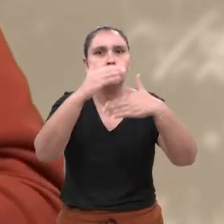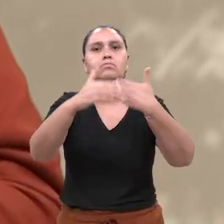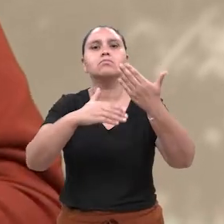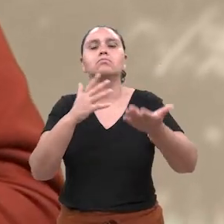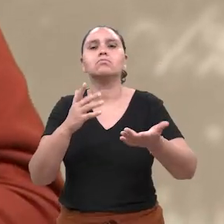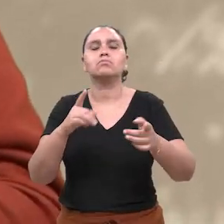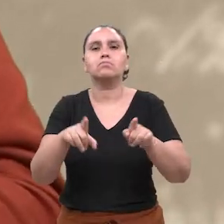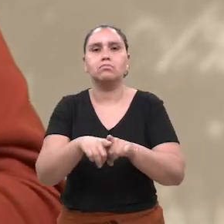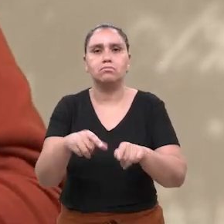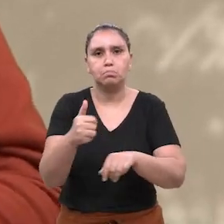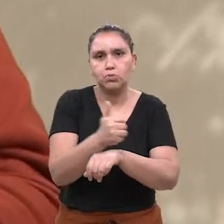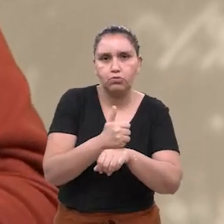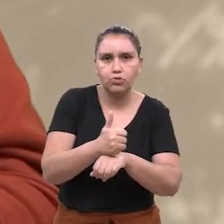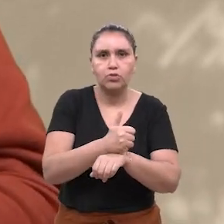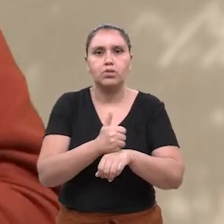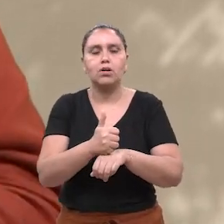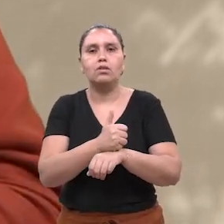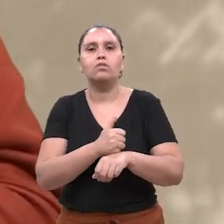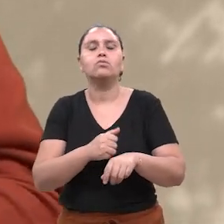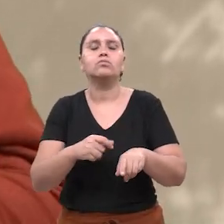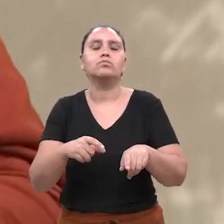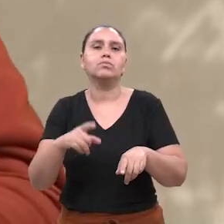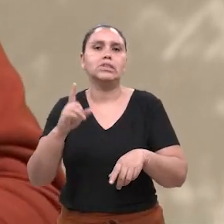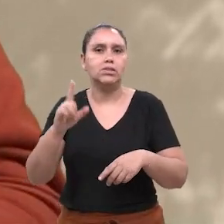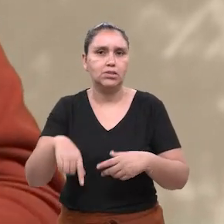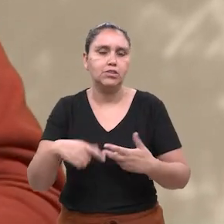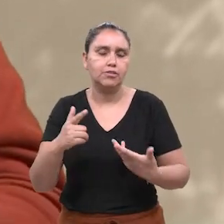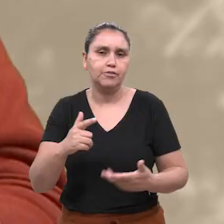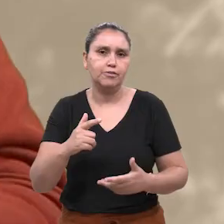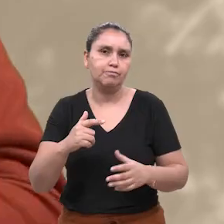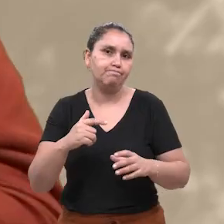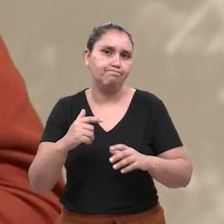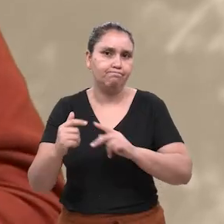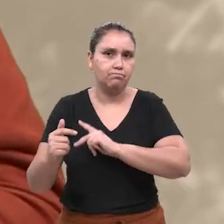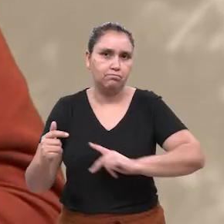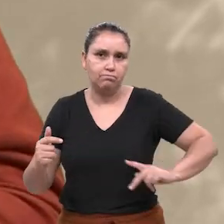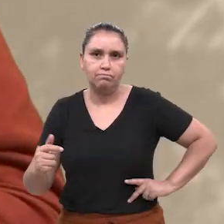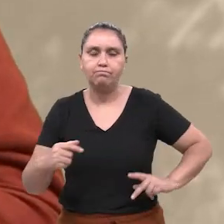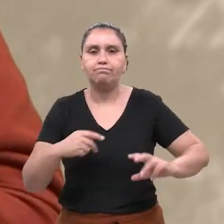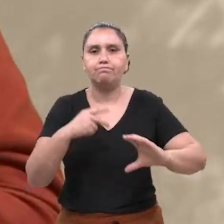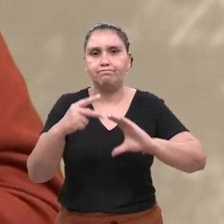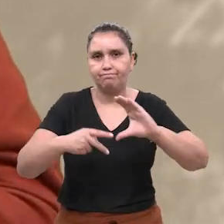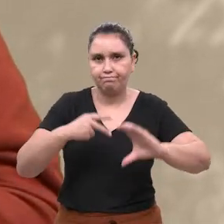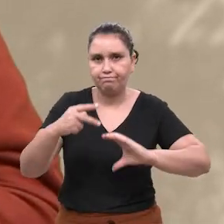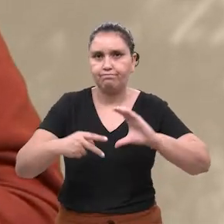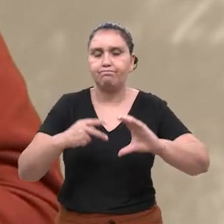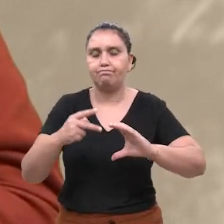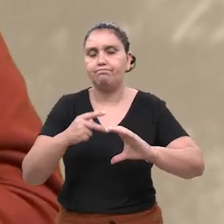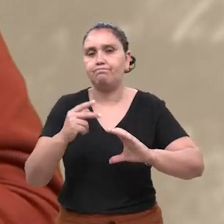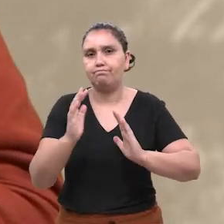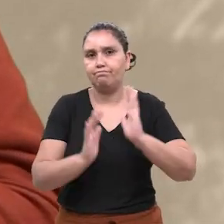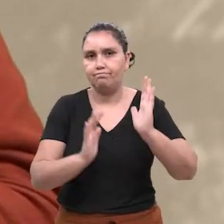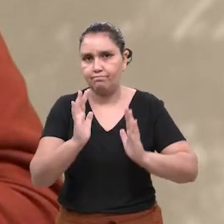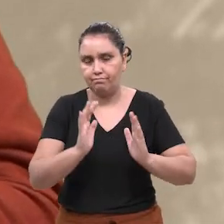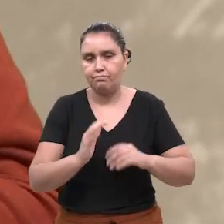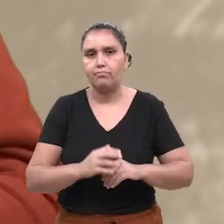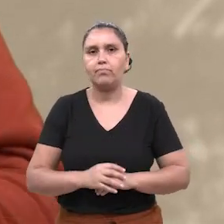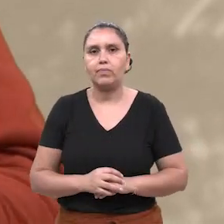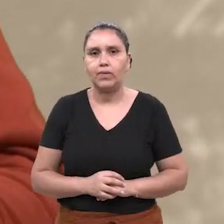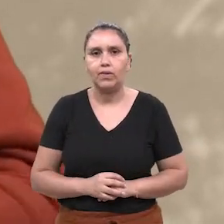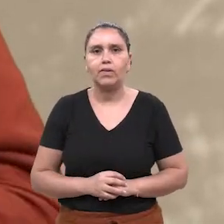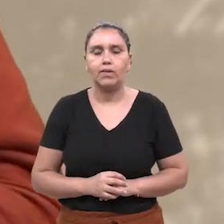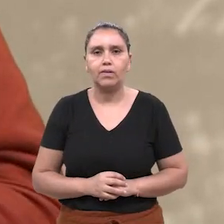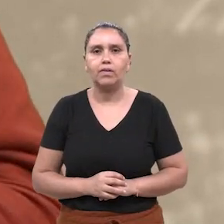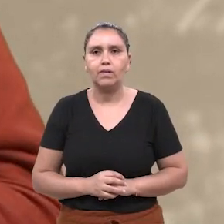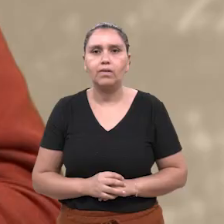como legislador e como comandante de uma casa que é a Câmara de Vereadores. Uma passagem